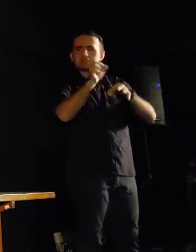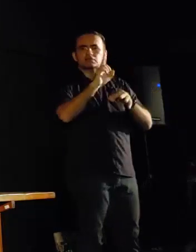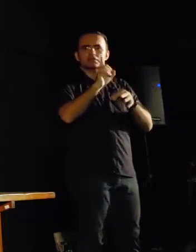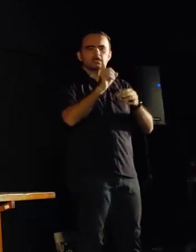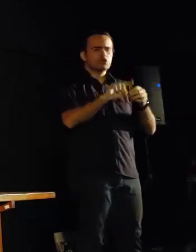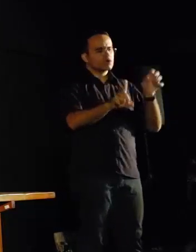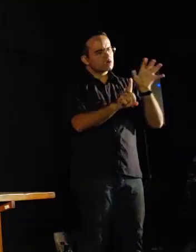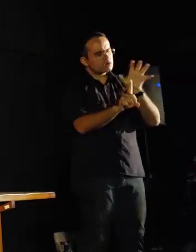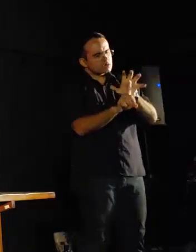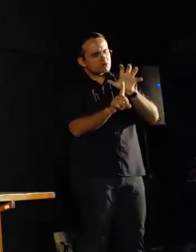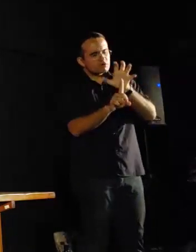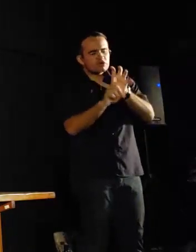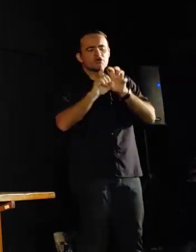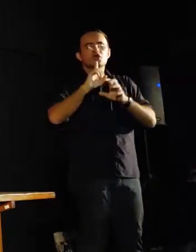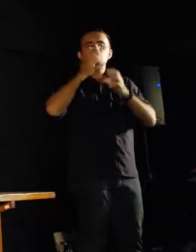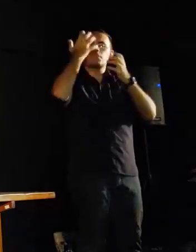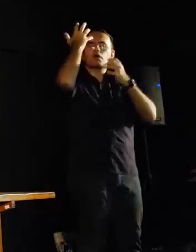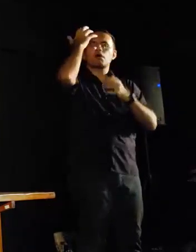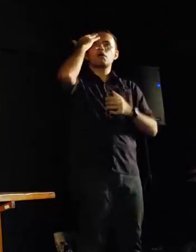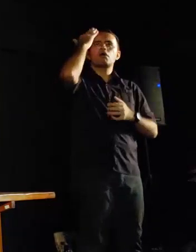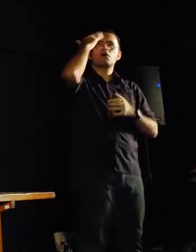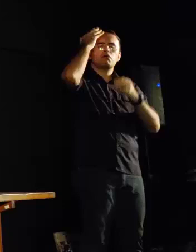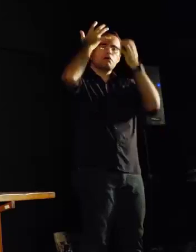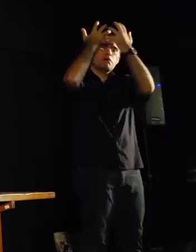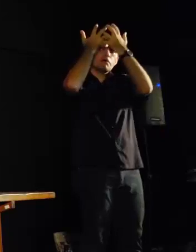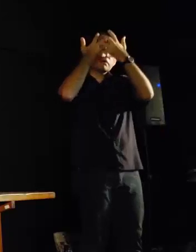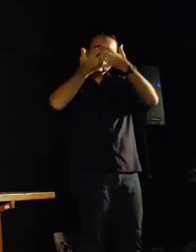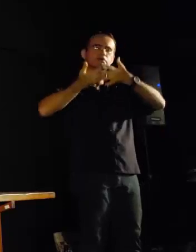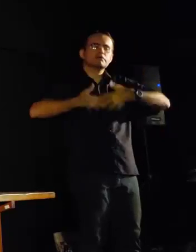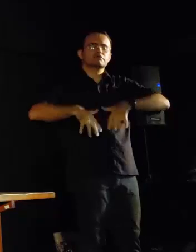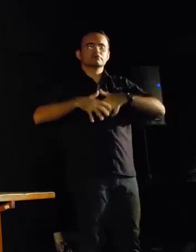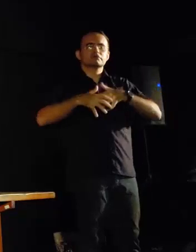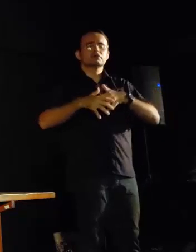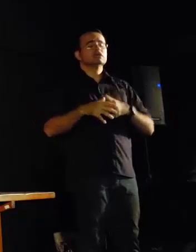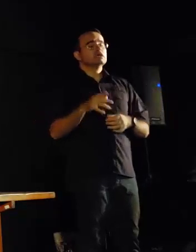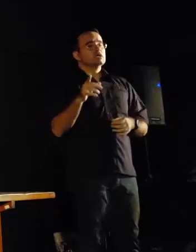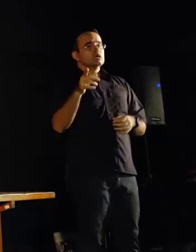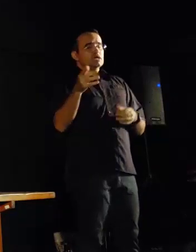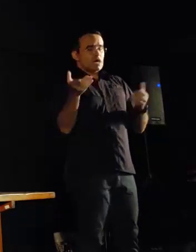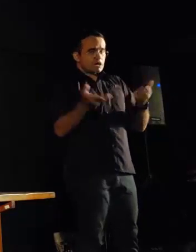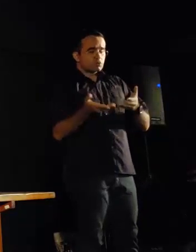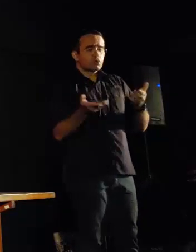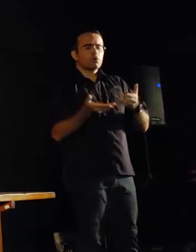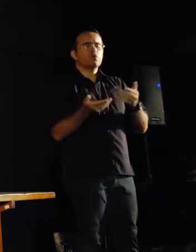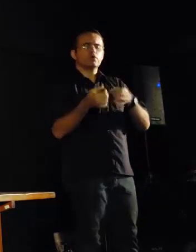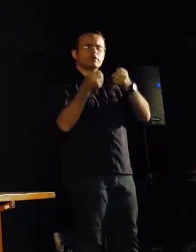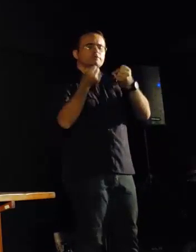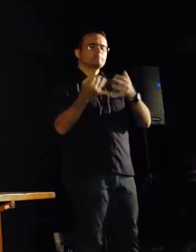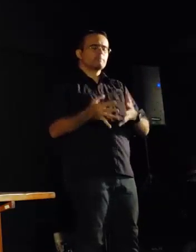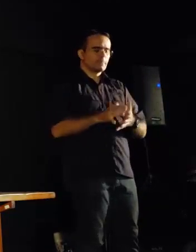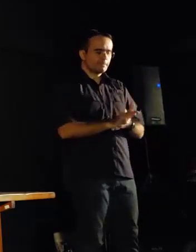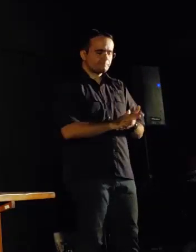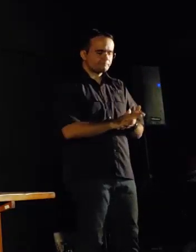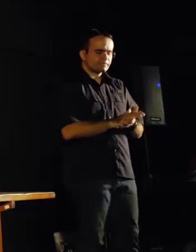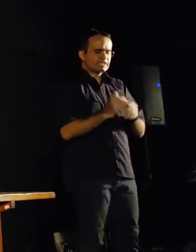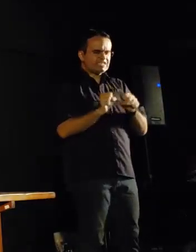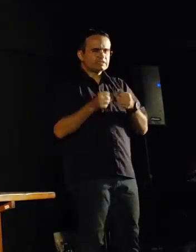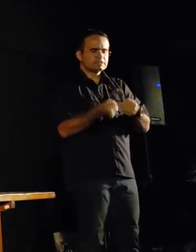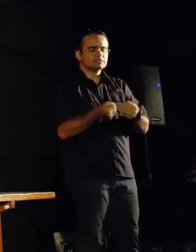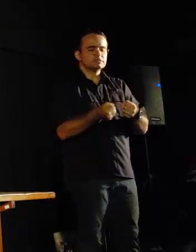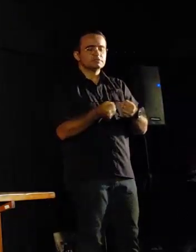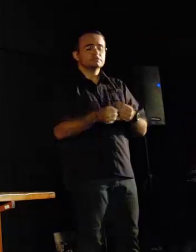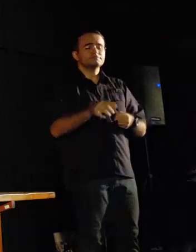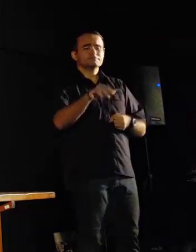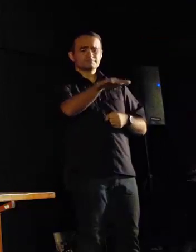compreensão. E aqui eu queria insistir num aspecto, porque se tem alguma coisa que essa situação atual